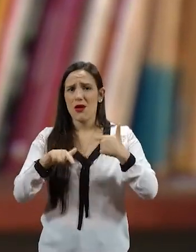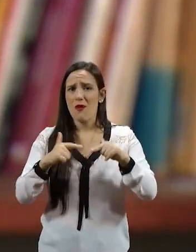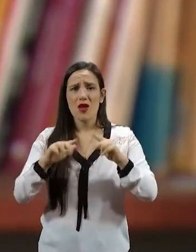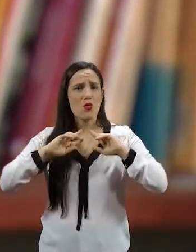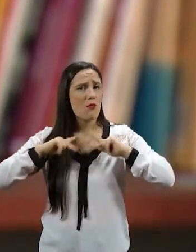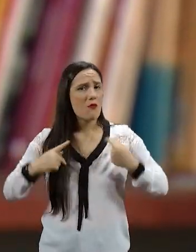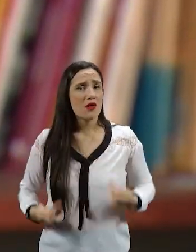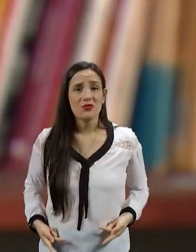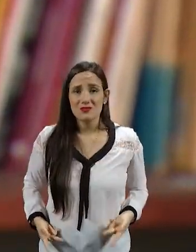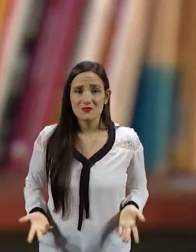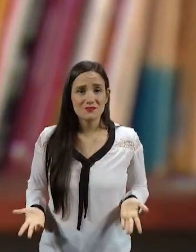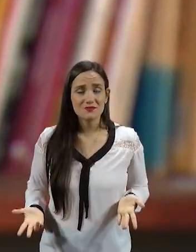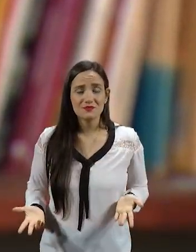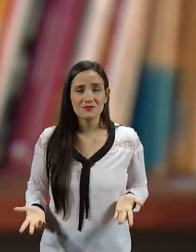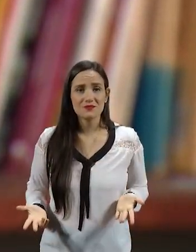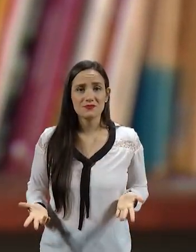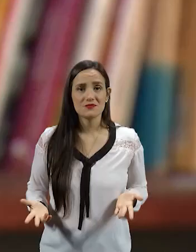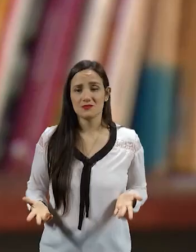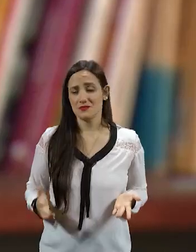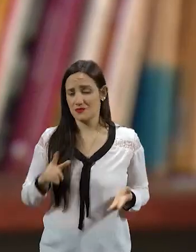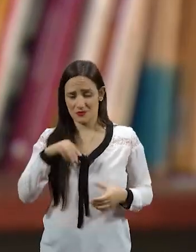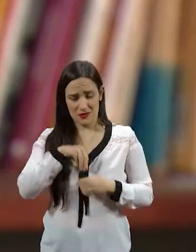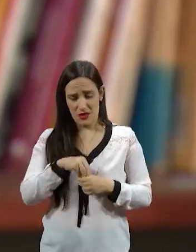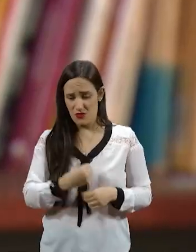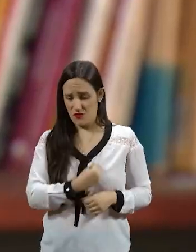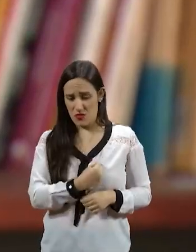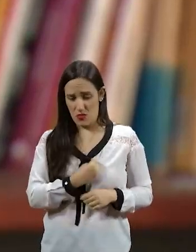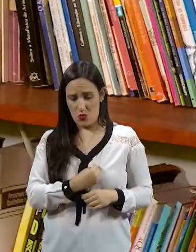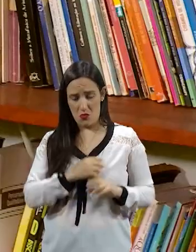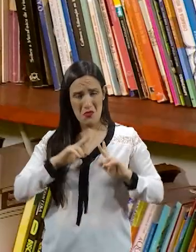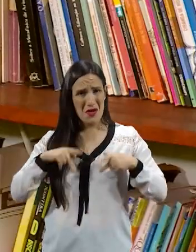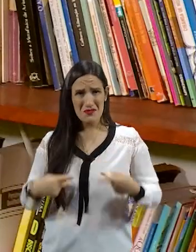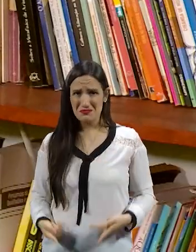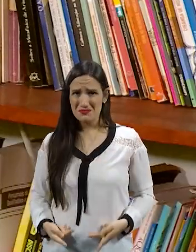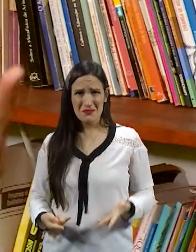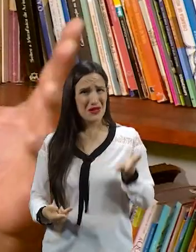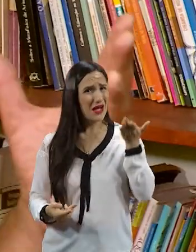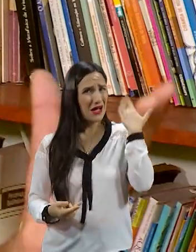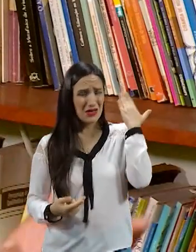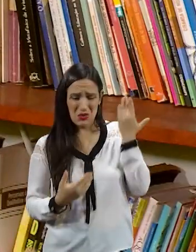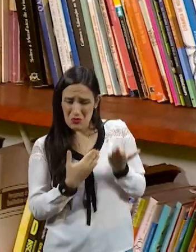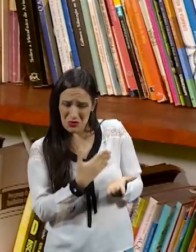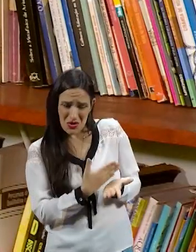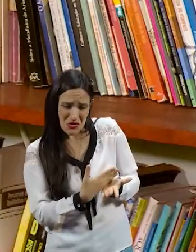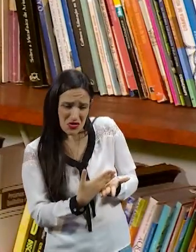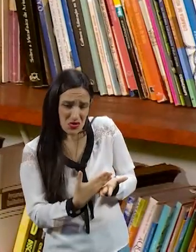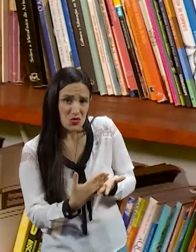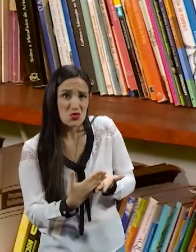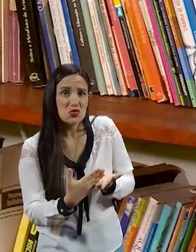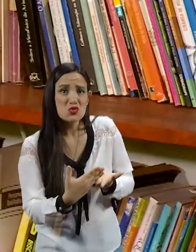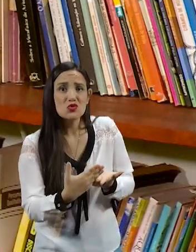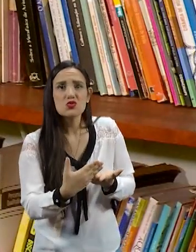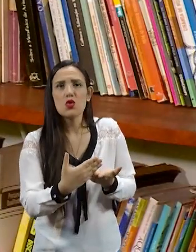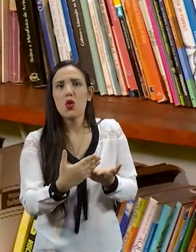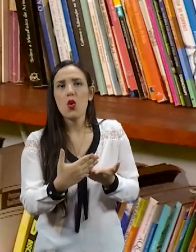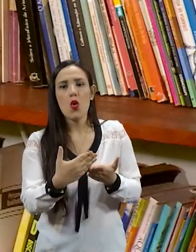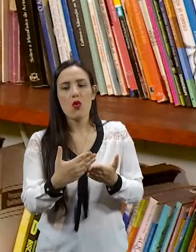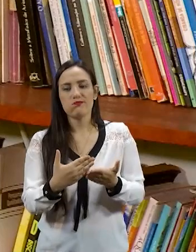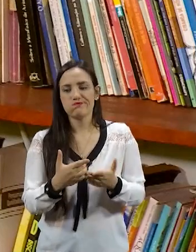operosidade humana. A arte ela está dentro da vida do ser humano desde que o ser humano existe.